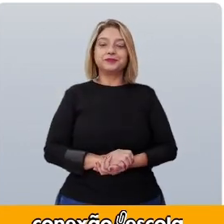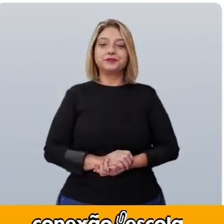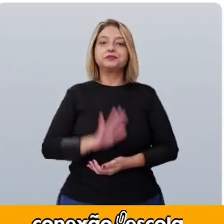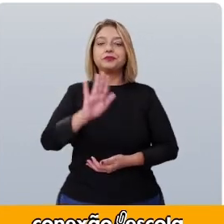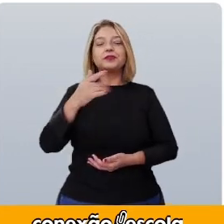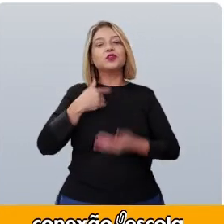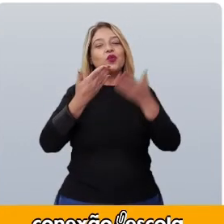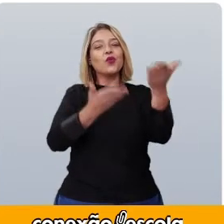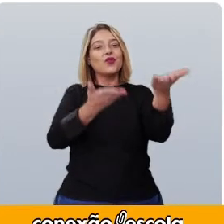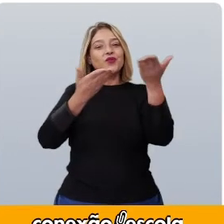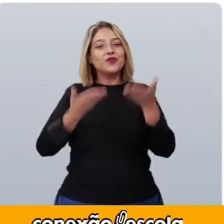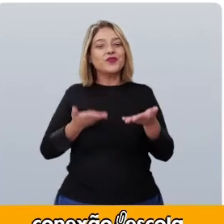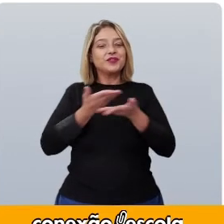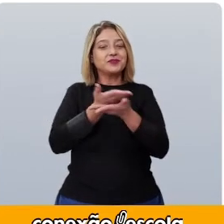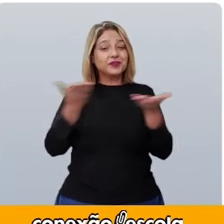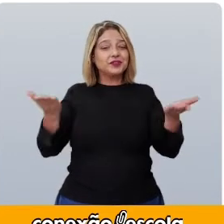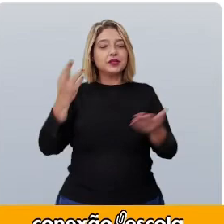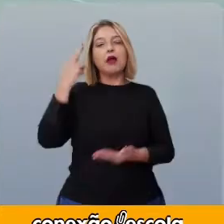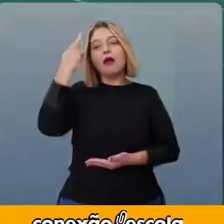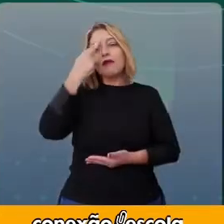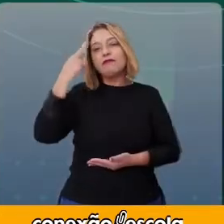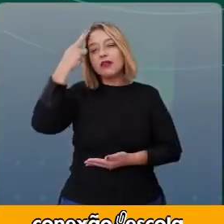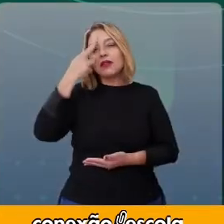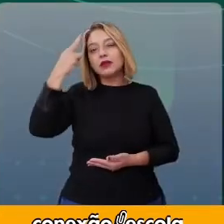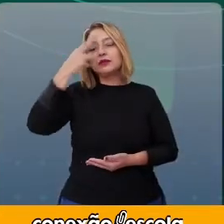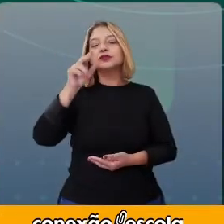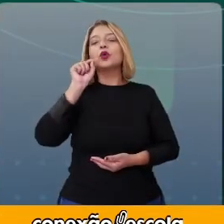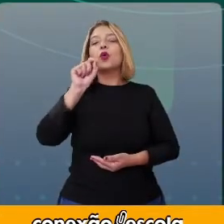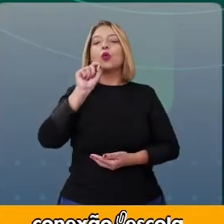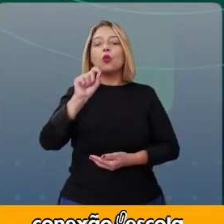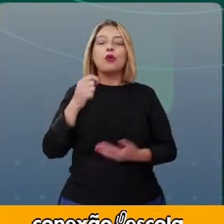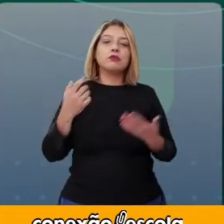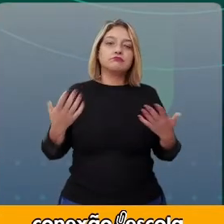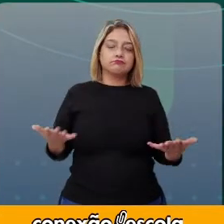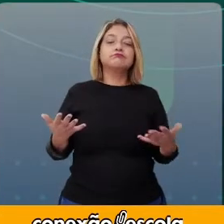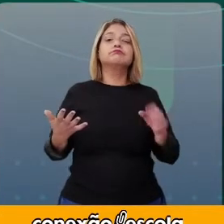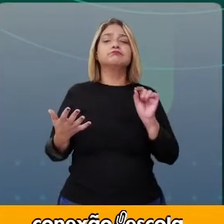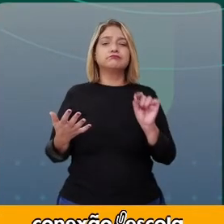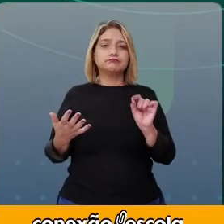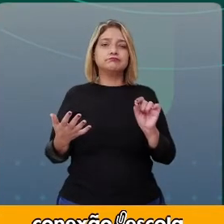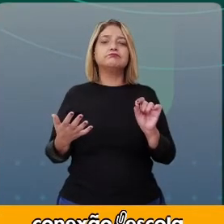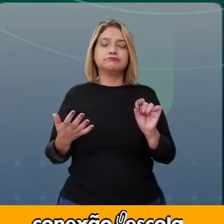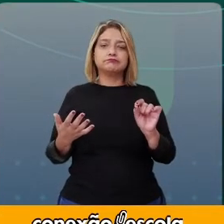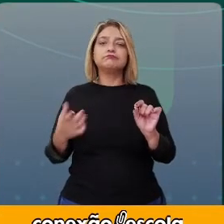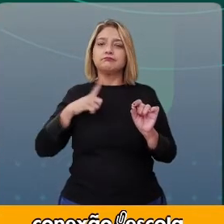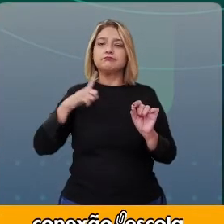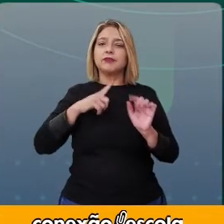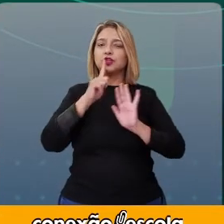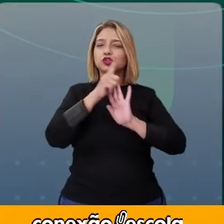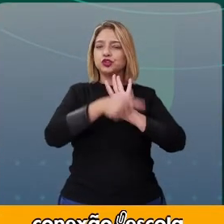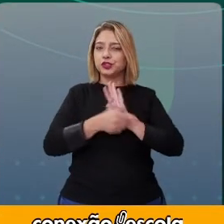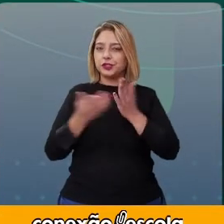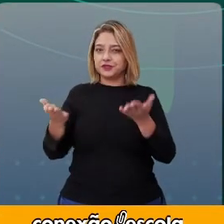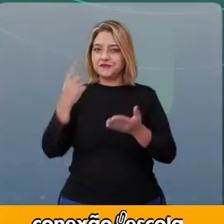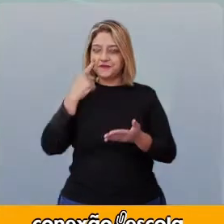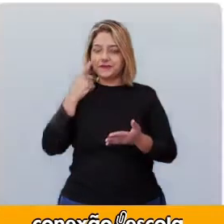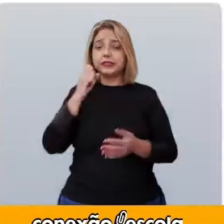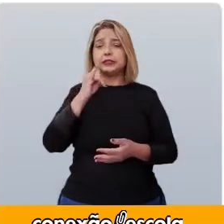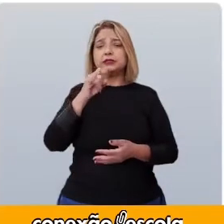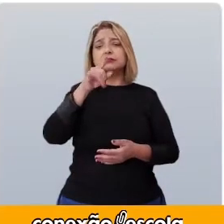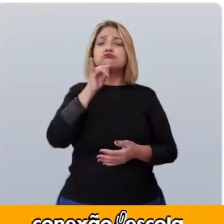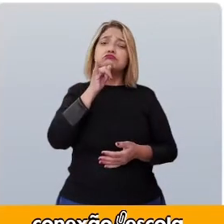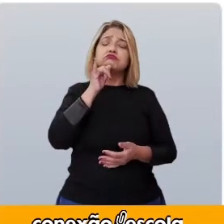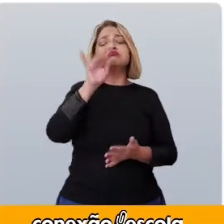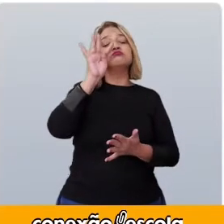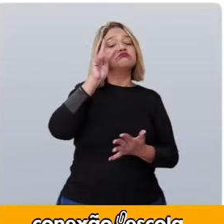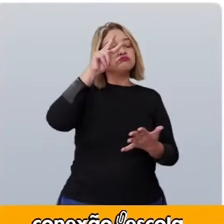te convidar a refletir comigo a respeito, então, desse gênero. Ao ler um texto,